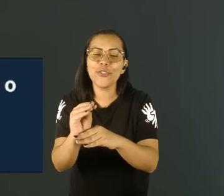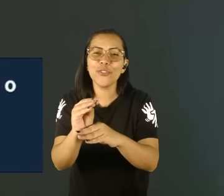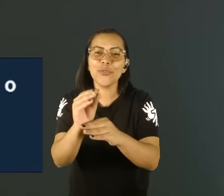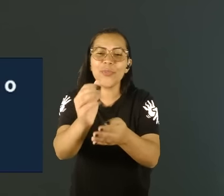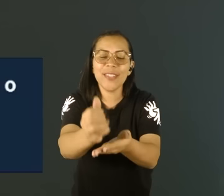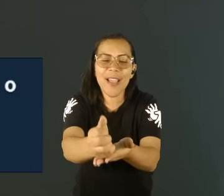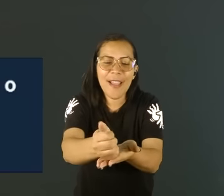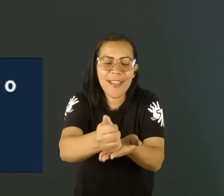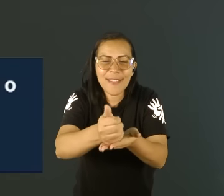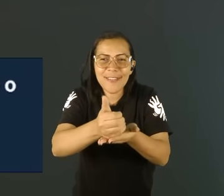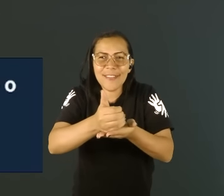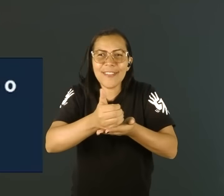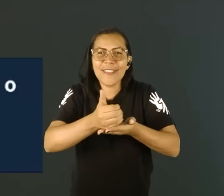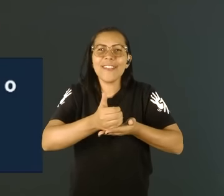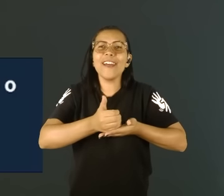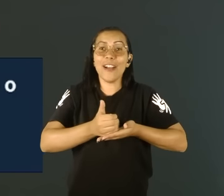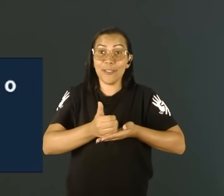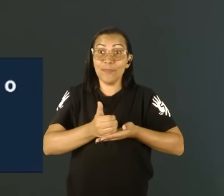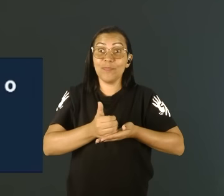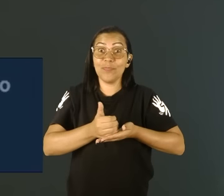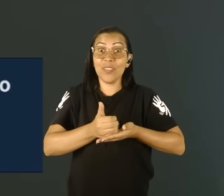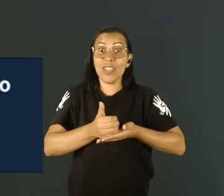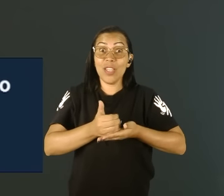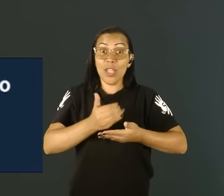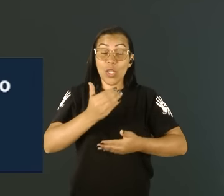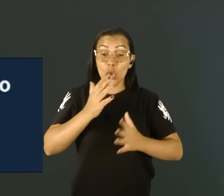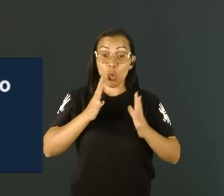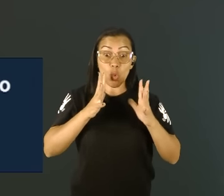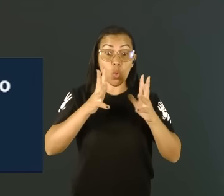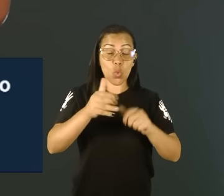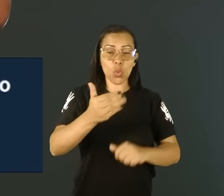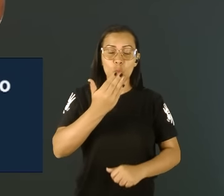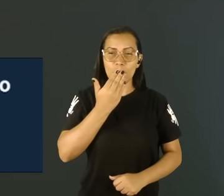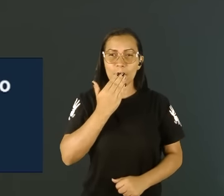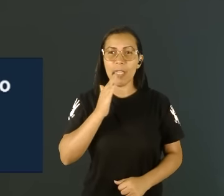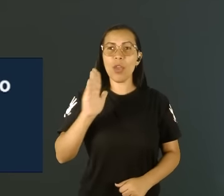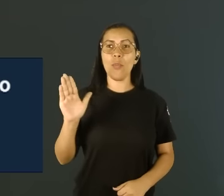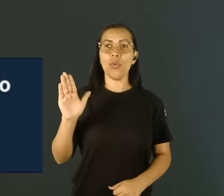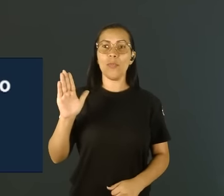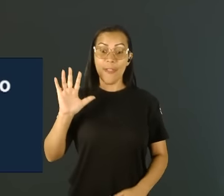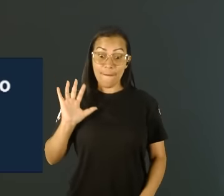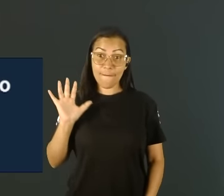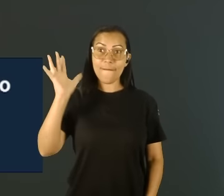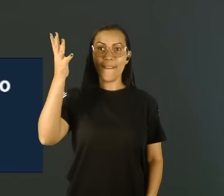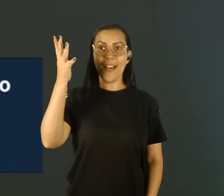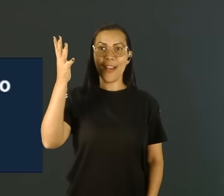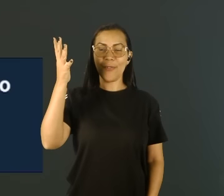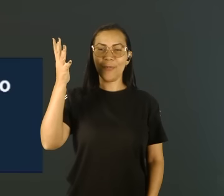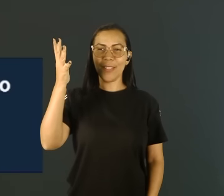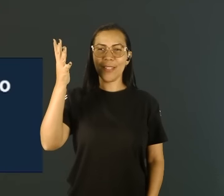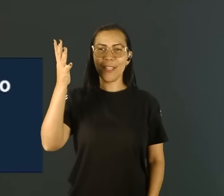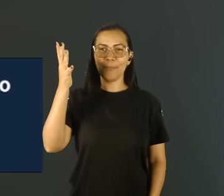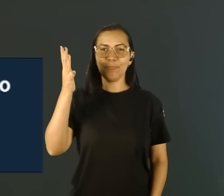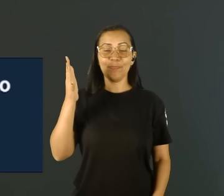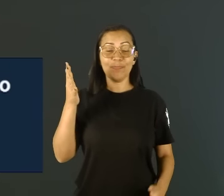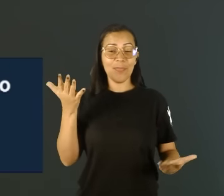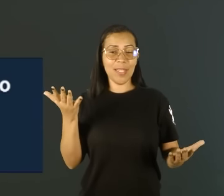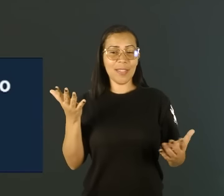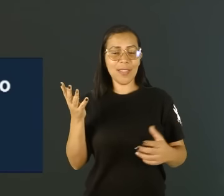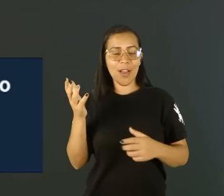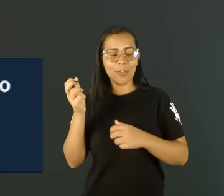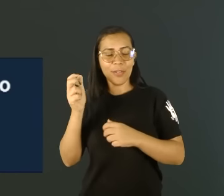deixarei enquanto não fizer o que lhe prometi. Quando Jacó acordou do sono, disse: Sem dúvida, o